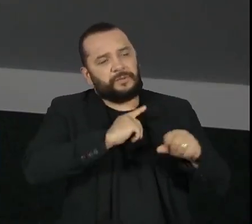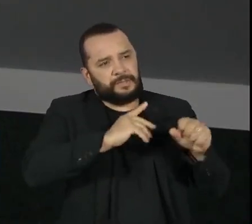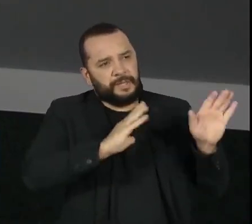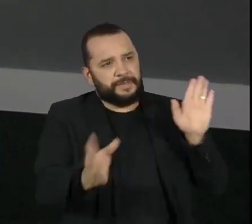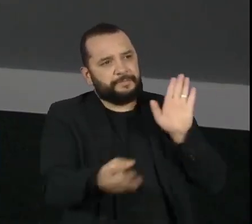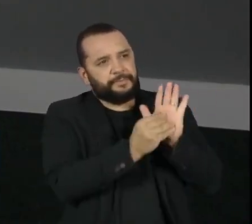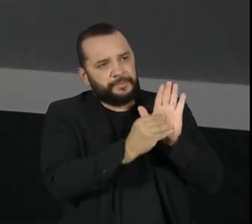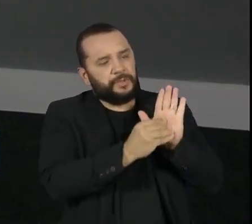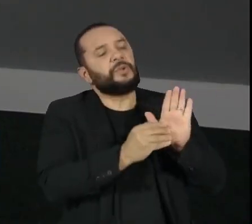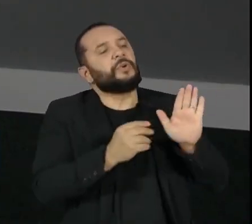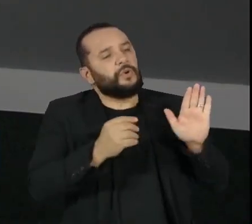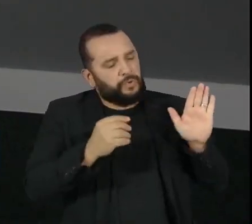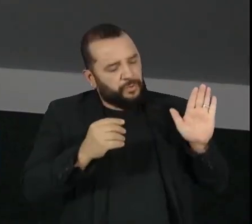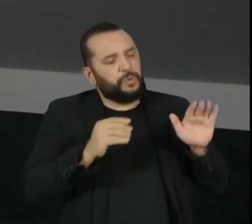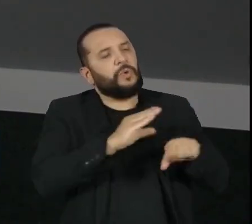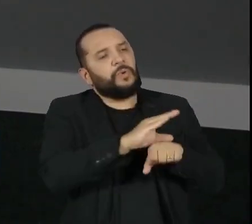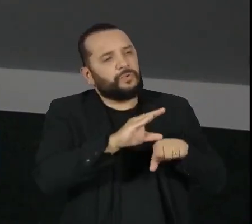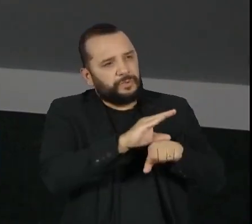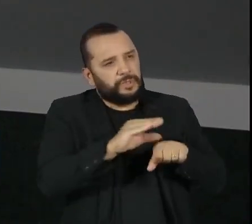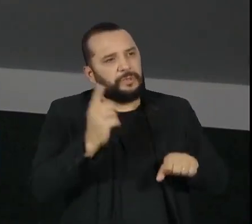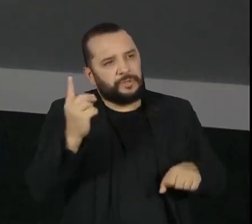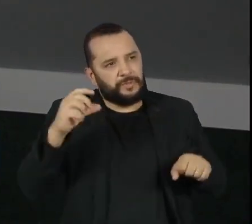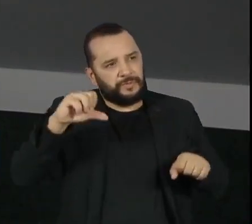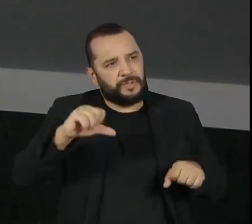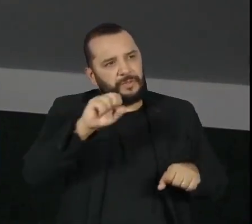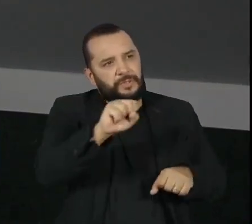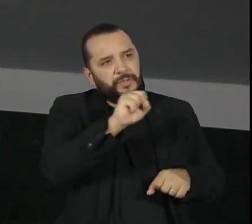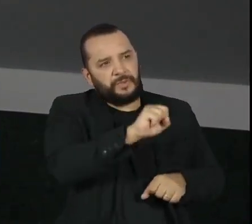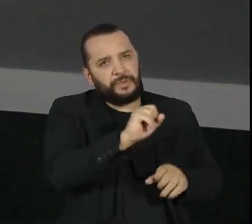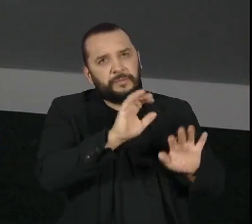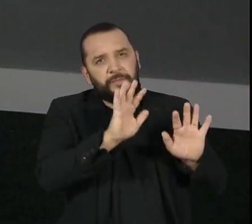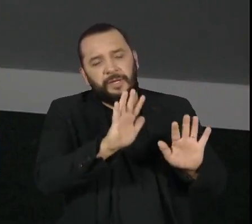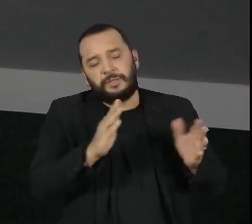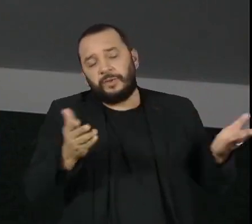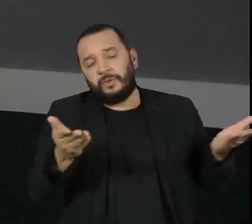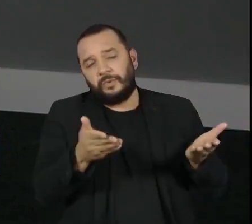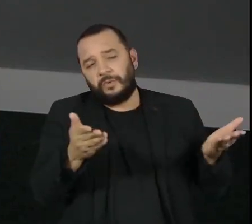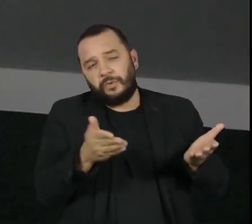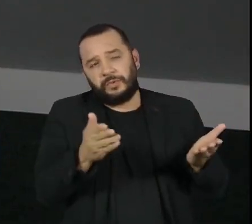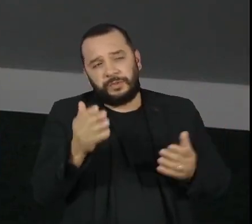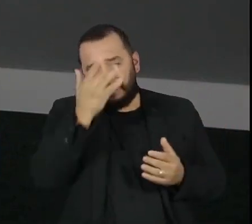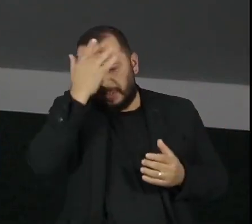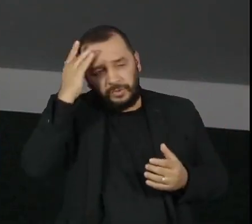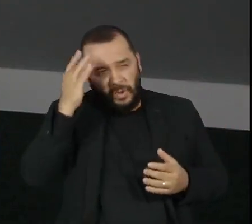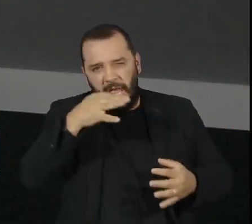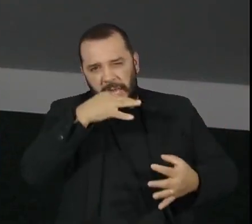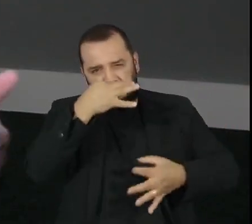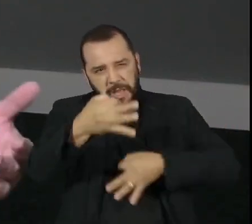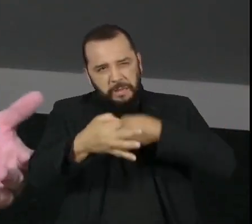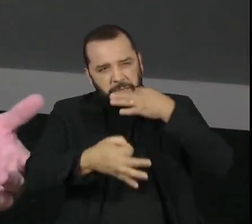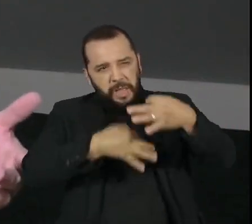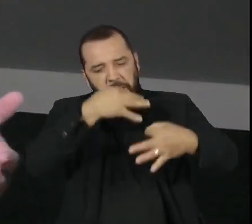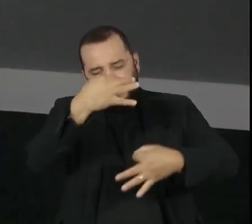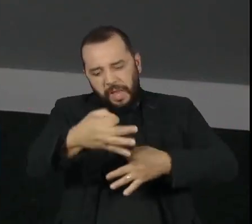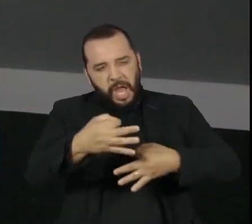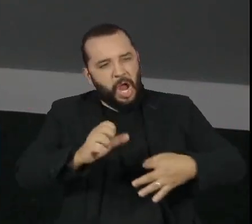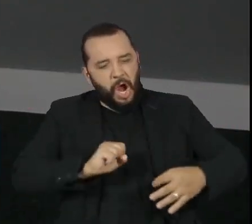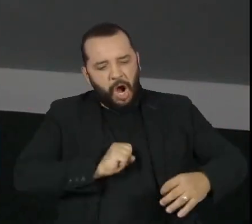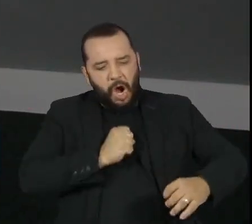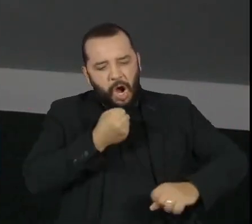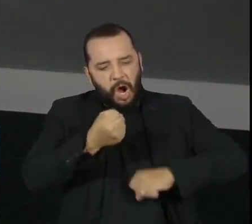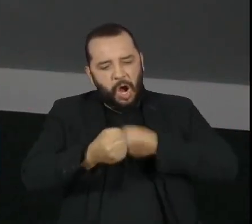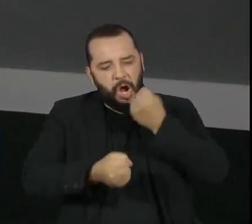Carta Magna em 88, mas hoje em dia, por exemplo, quando o discurso de ódio começa a ser propagado pelas